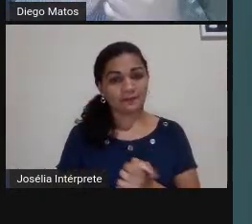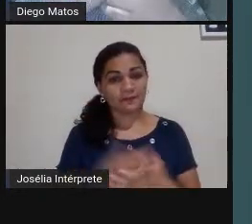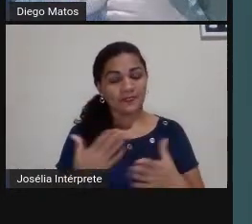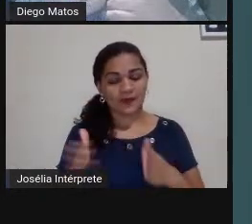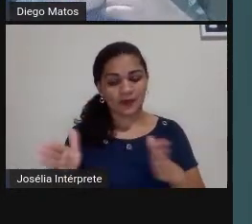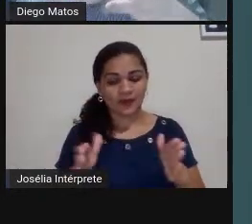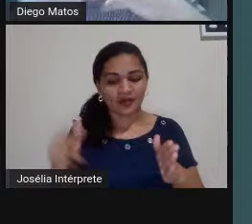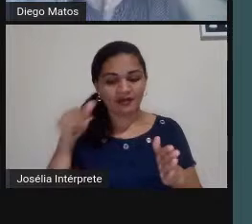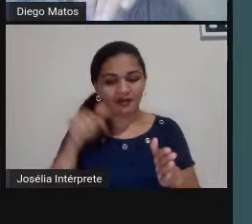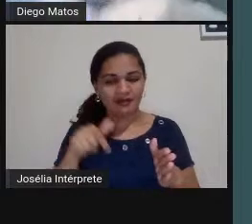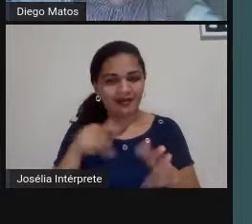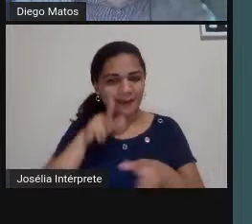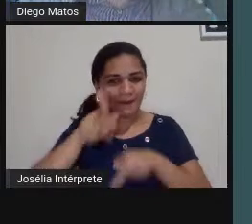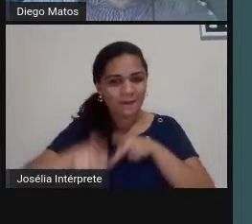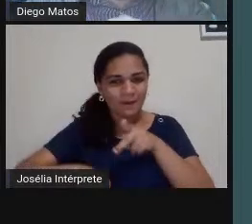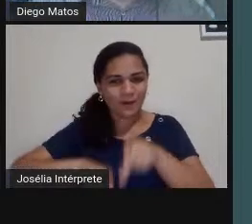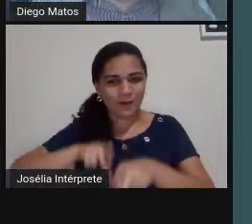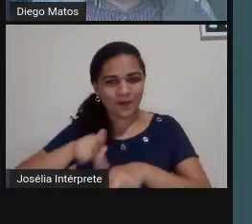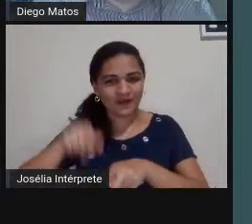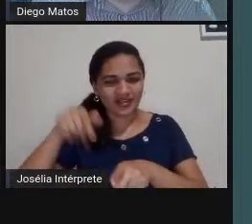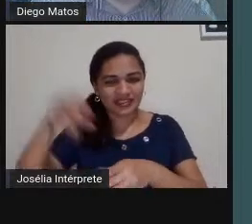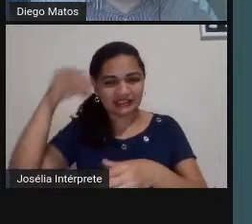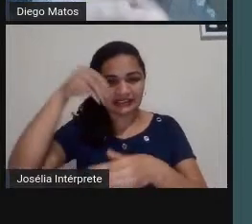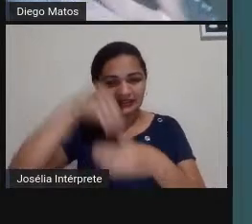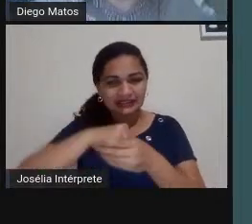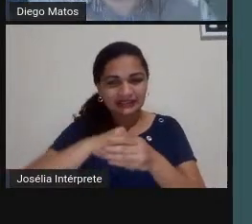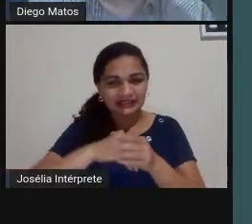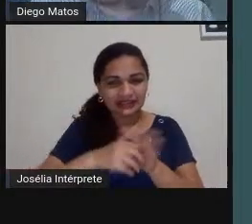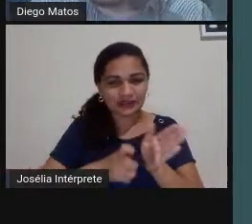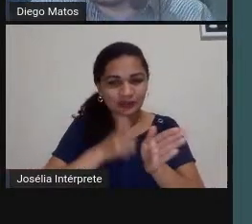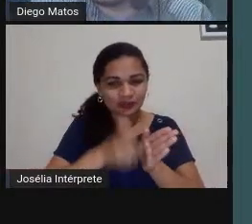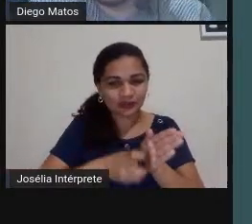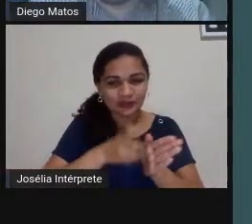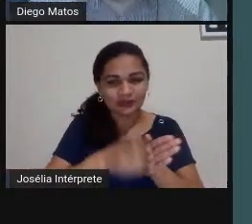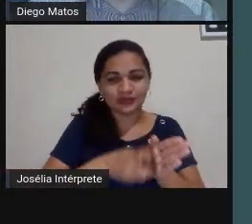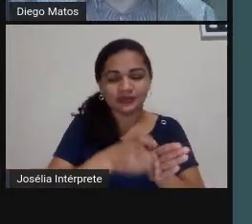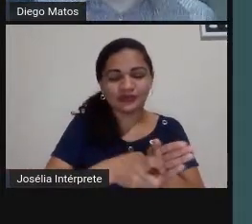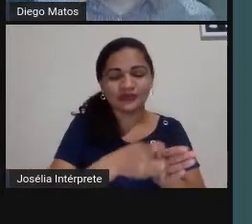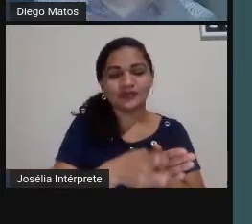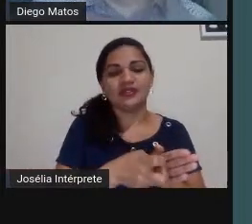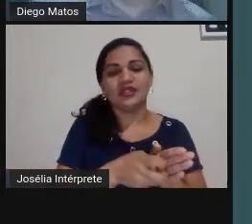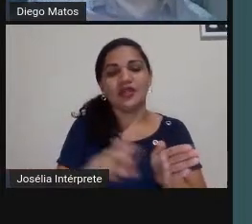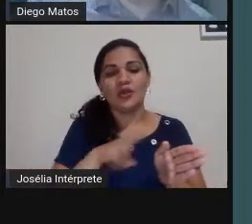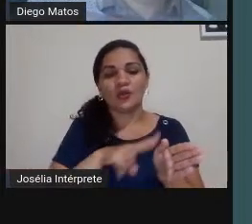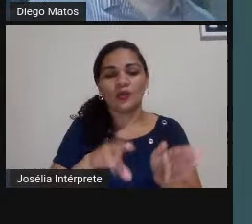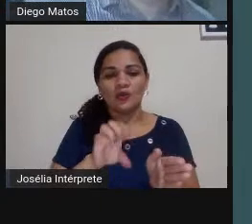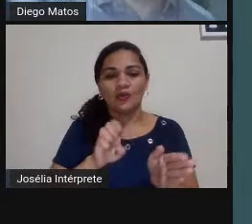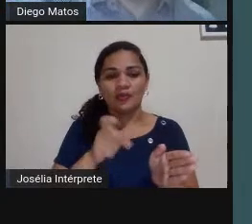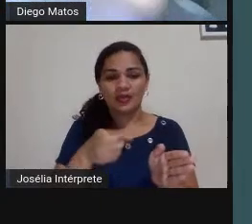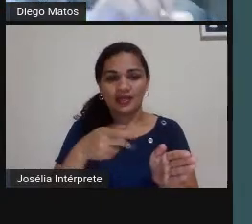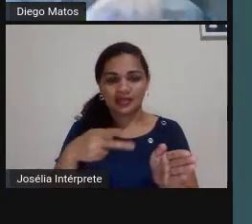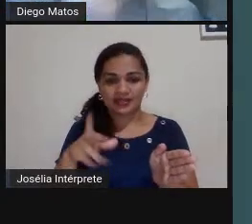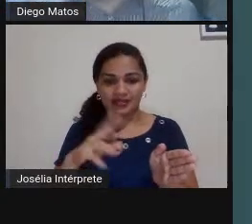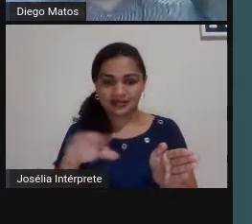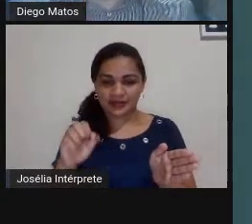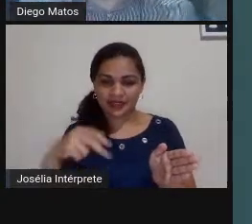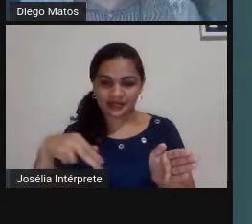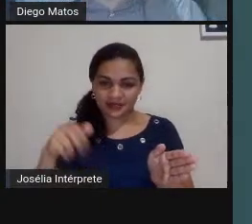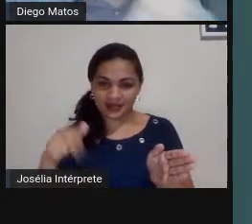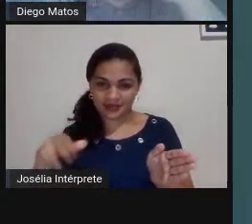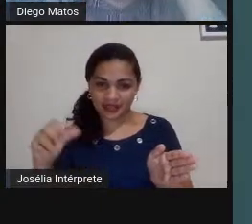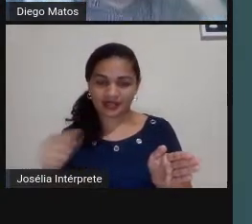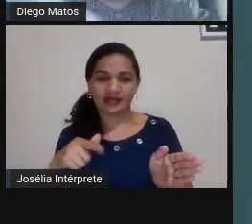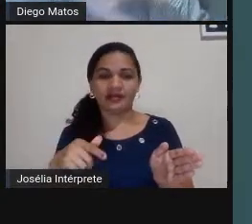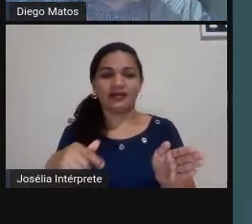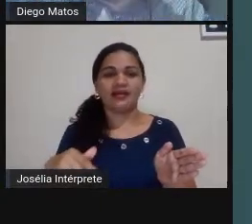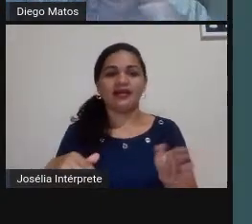essa população e vive dentro desse trem que é chamado Expresso do amanhã ele fica rodando o mundo tá